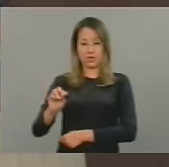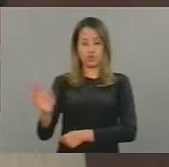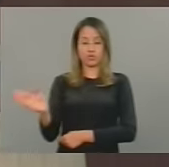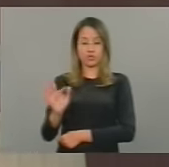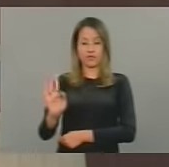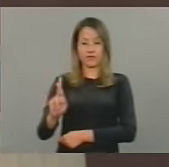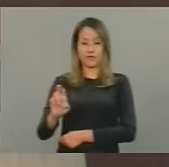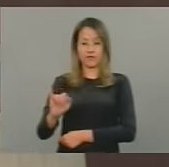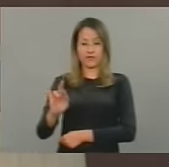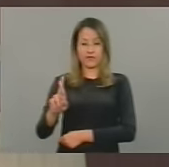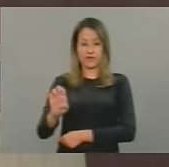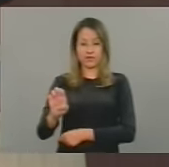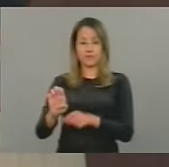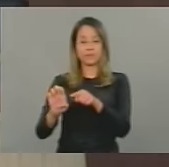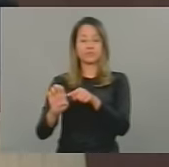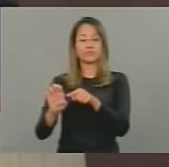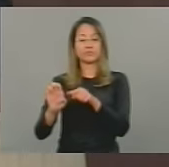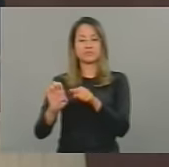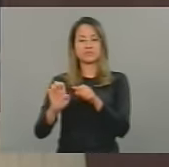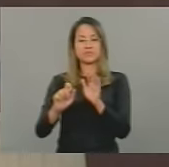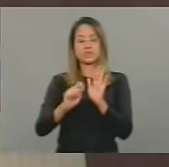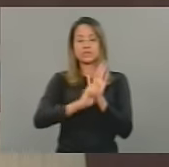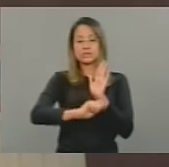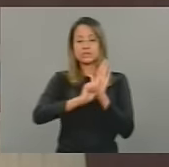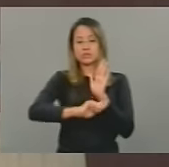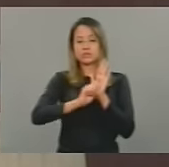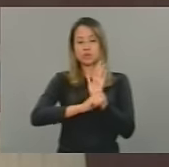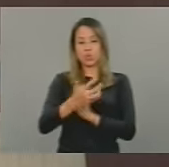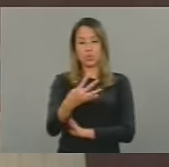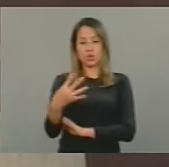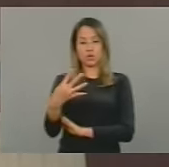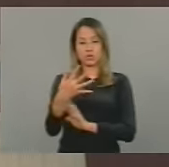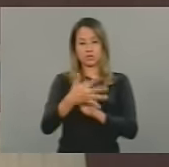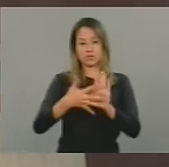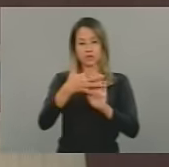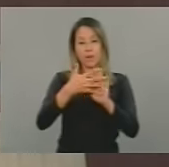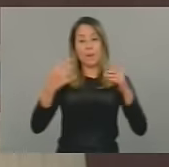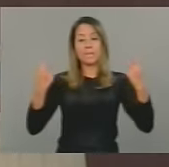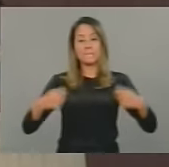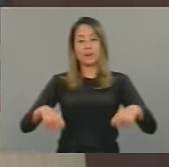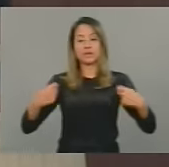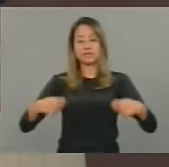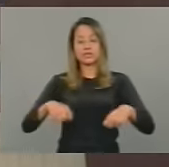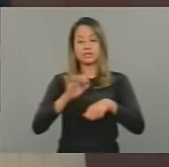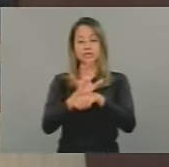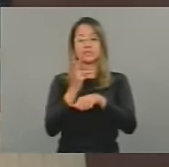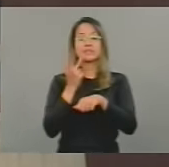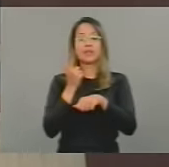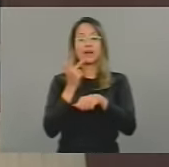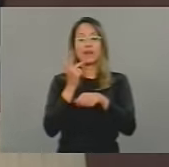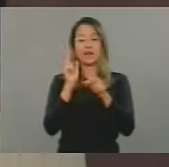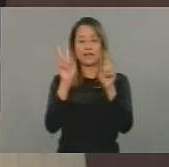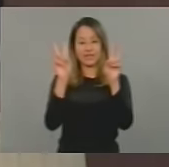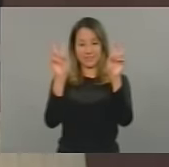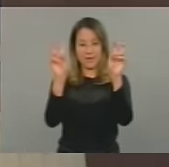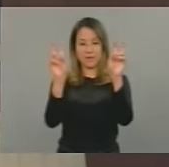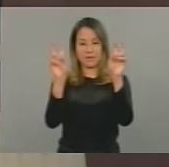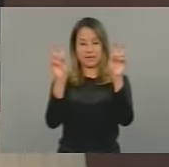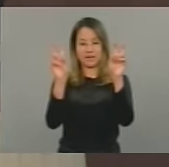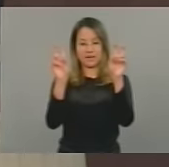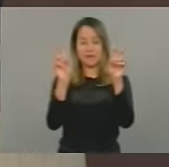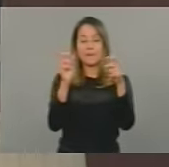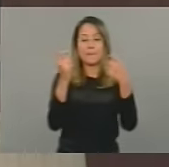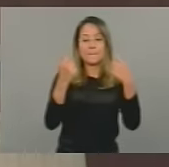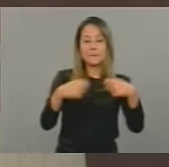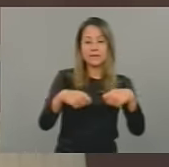ele escreveu em 44 um texto chamado Precisa-se do Ceará. Em 44. Sabe por que ele